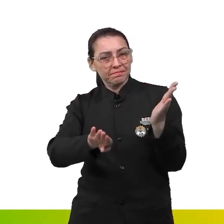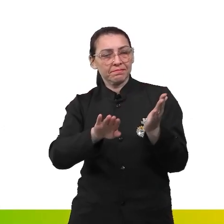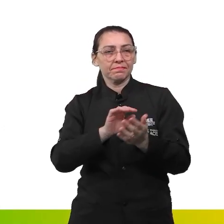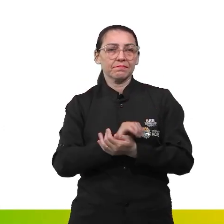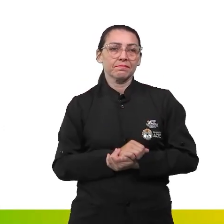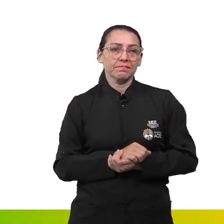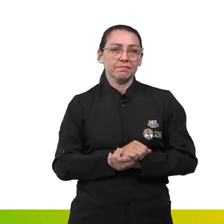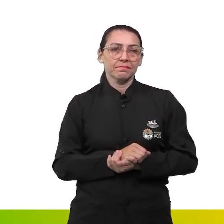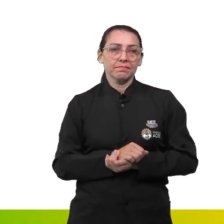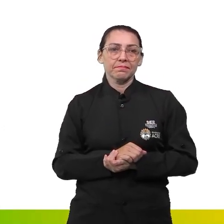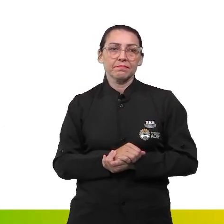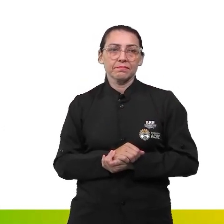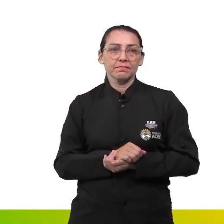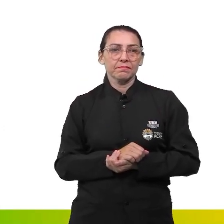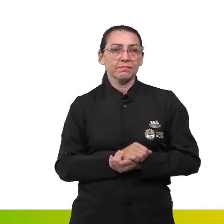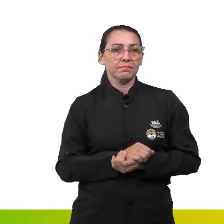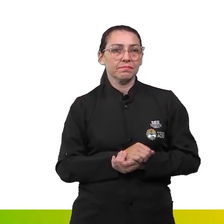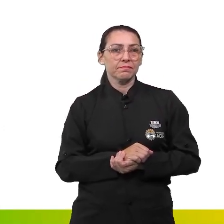Tá errado, né?